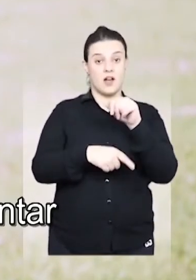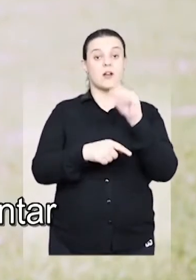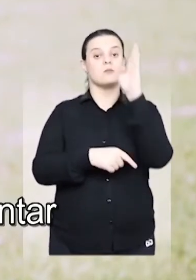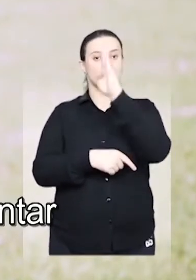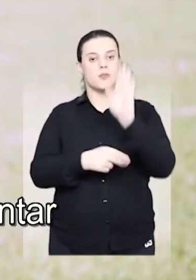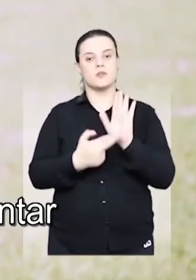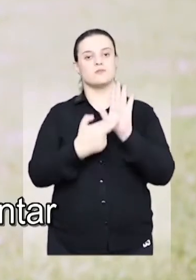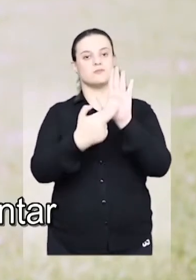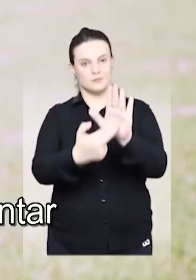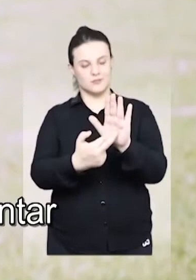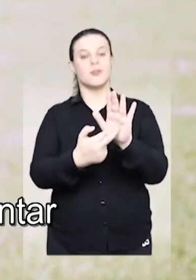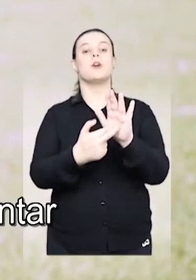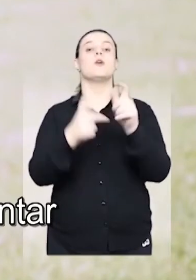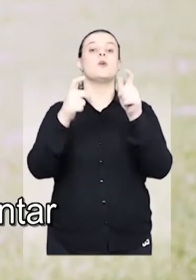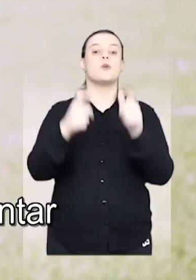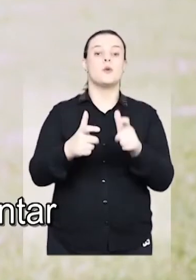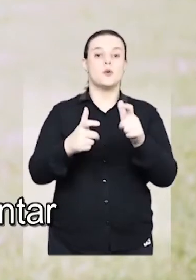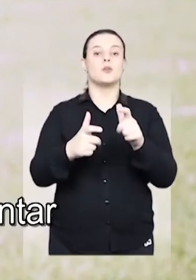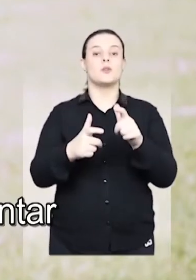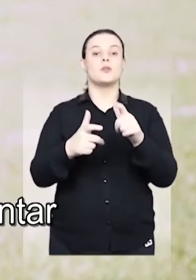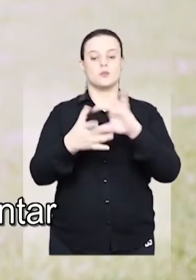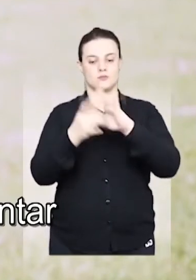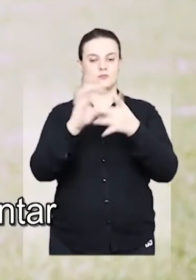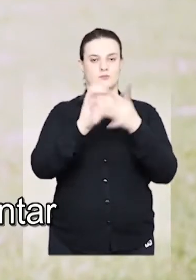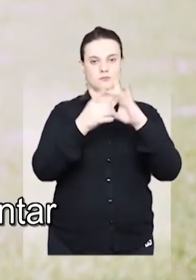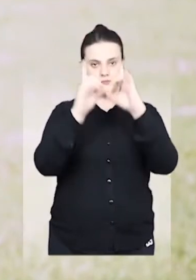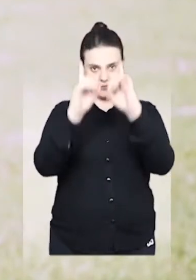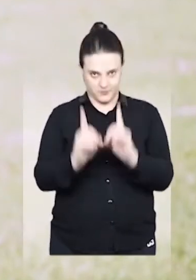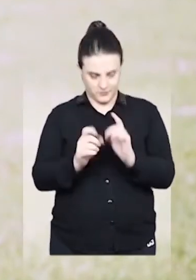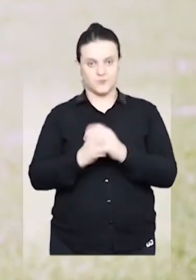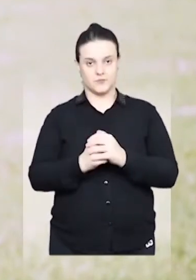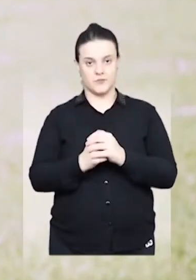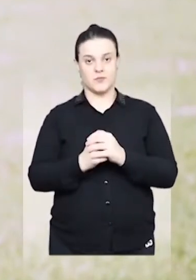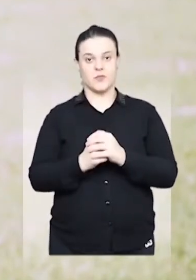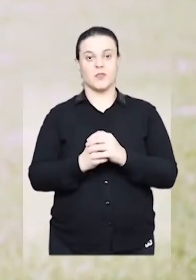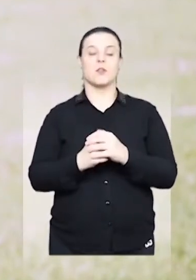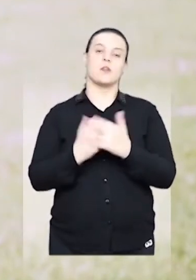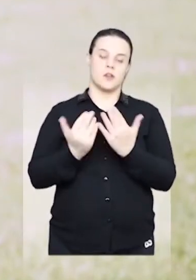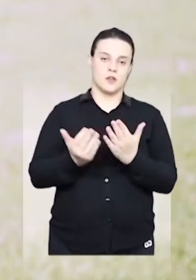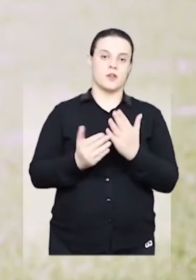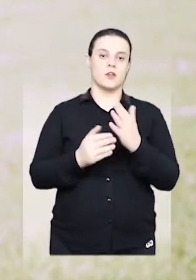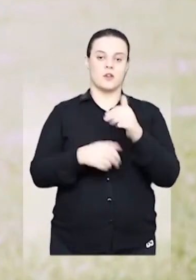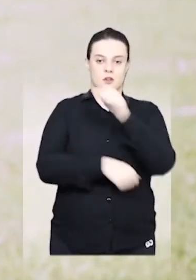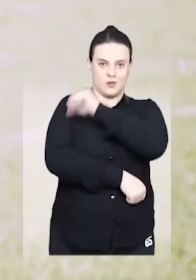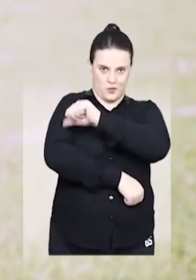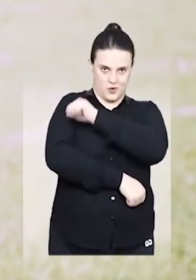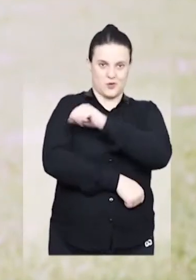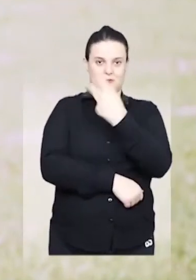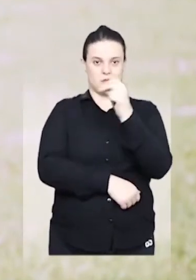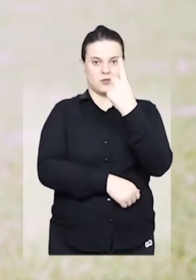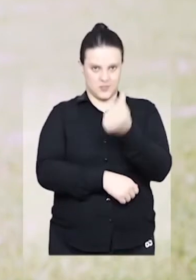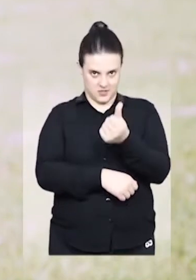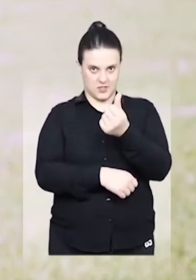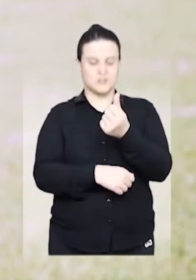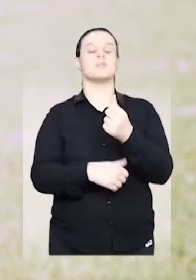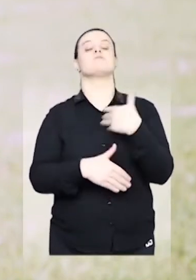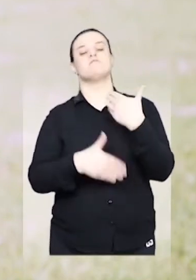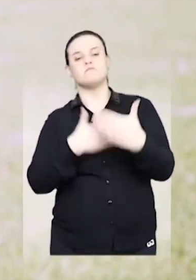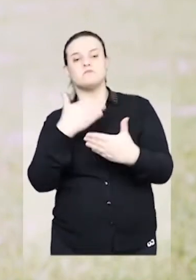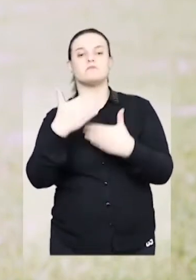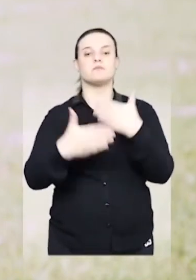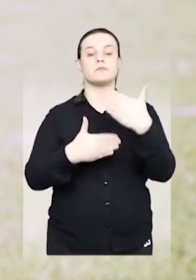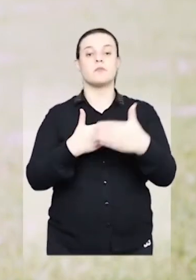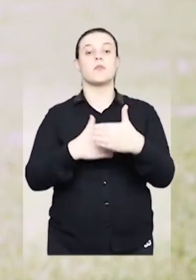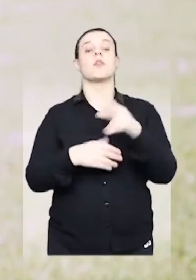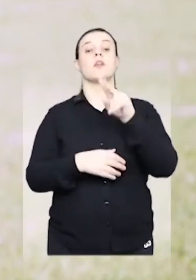Brasil ser representado nos Jogos Paralímpicos, no caso, o Rio 2016. E aí,